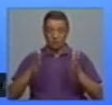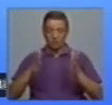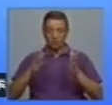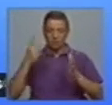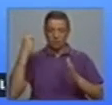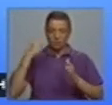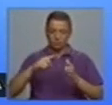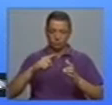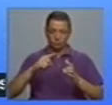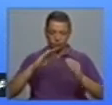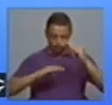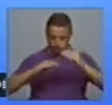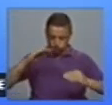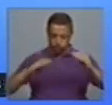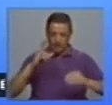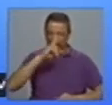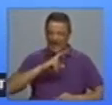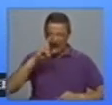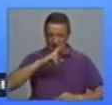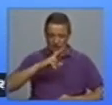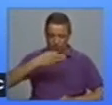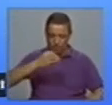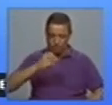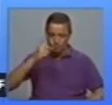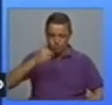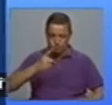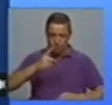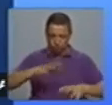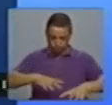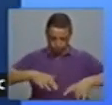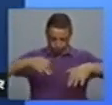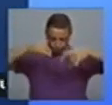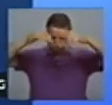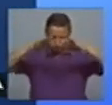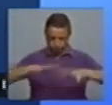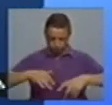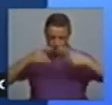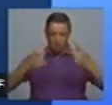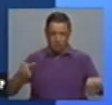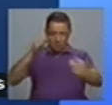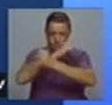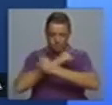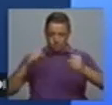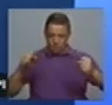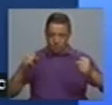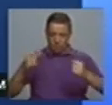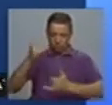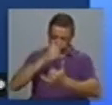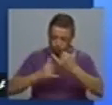enormes fluxos de gás e de poeira, de fluxos ionizantes que explodem em supernovas e,